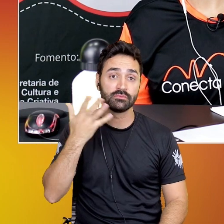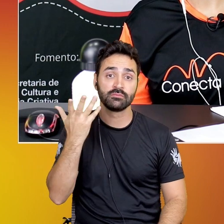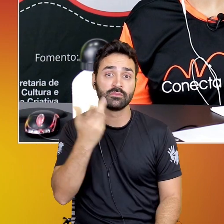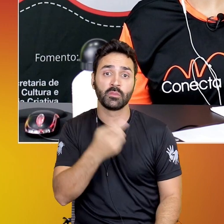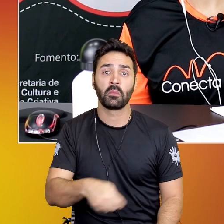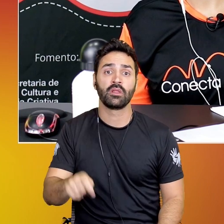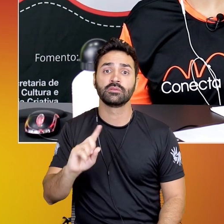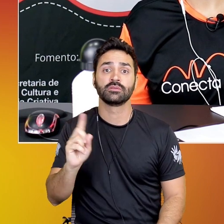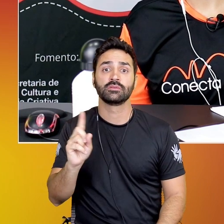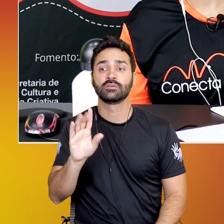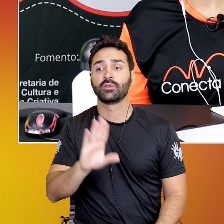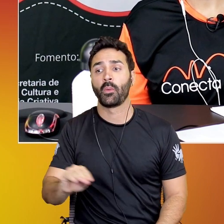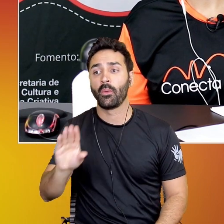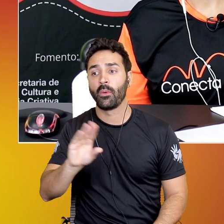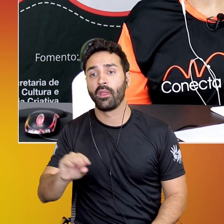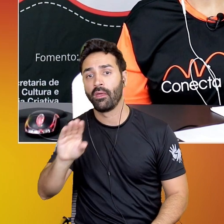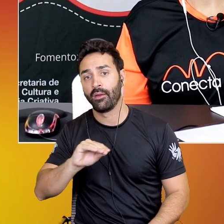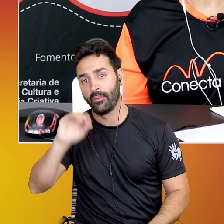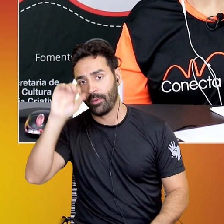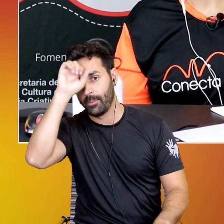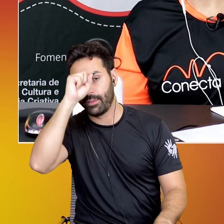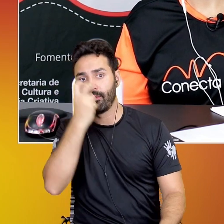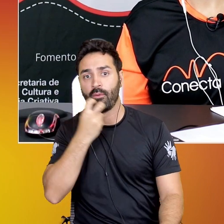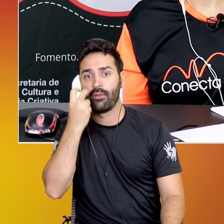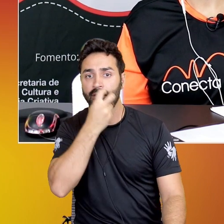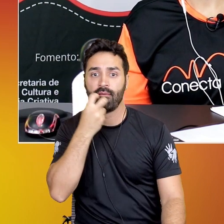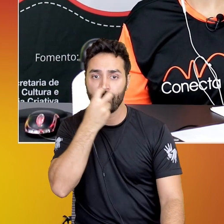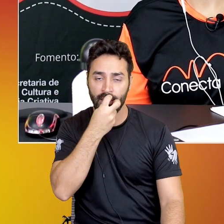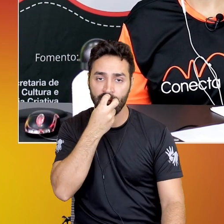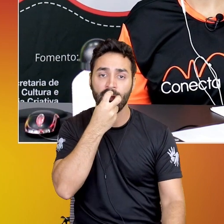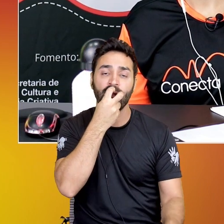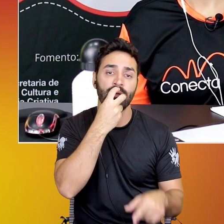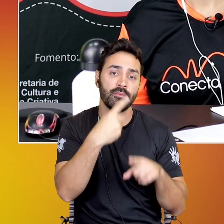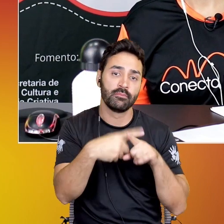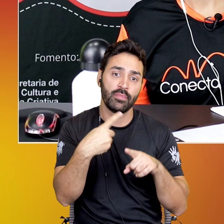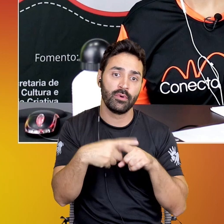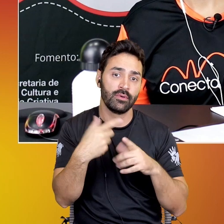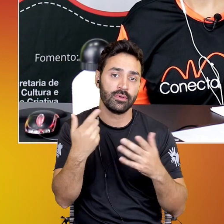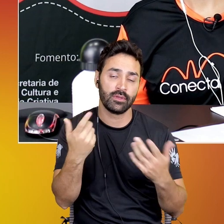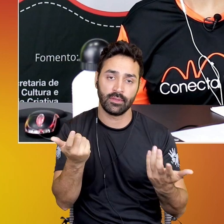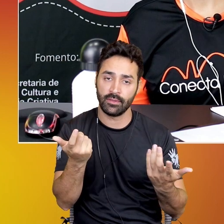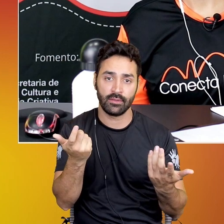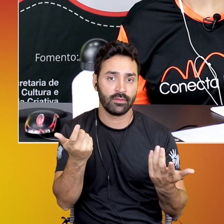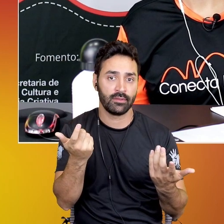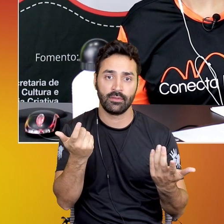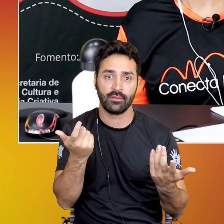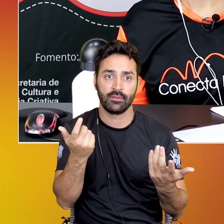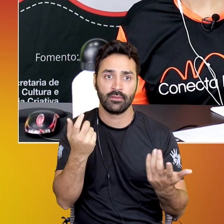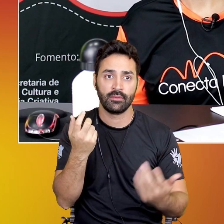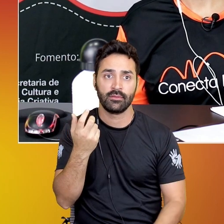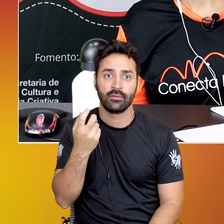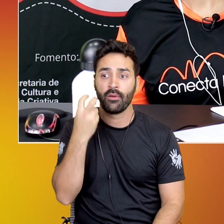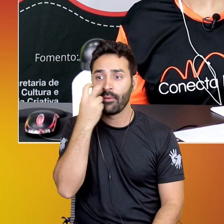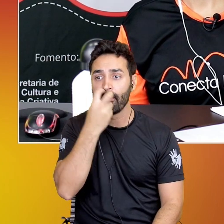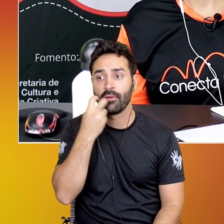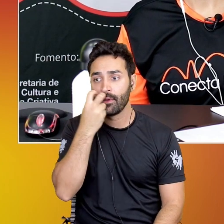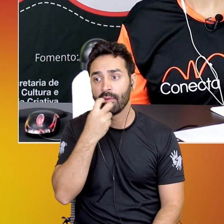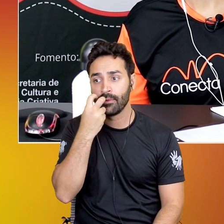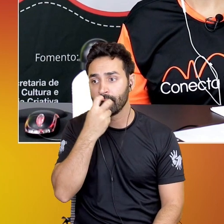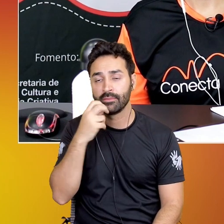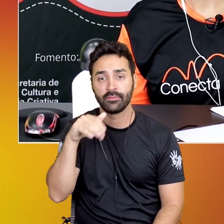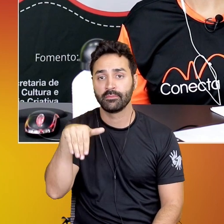da oralidade, porque é mais em benefício dos ouvintes do que do próprio surdo